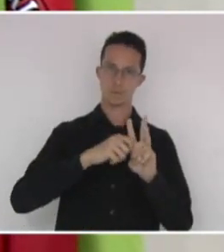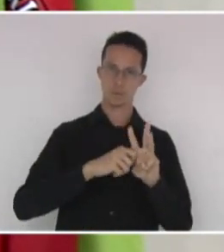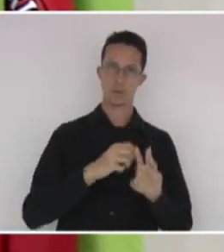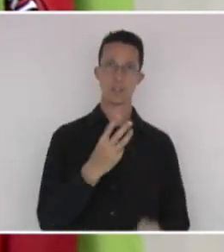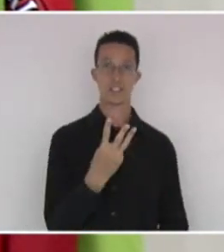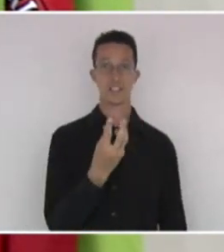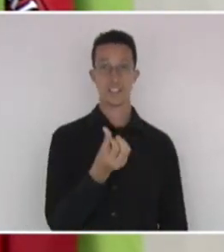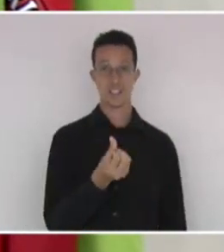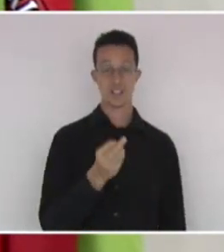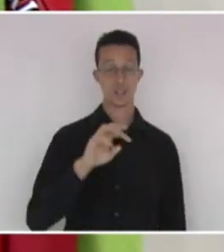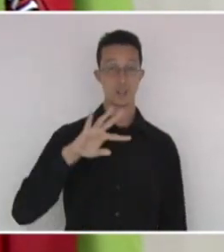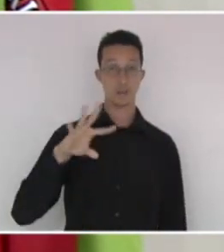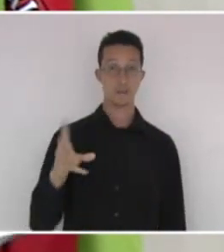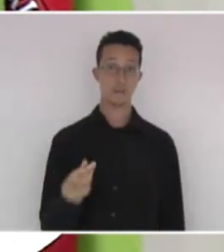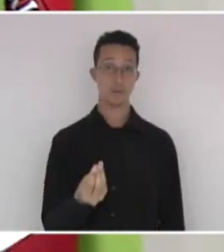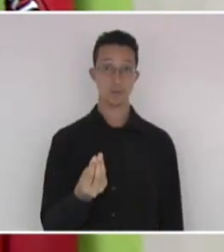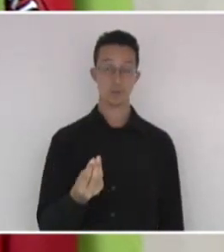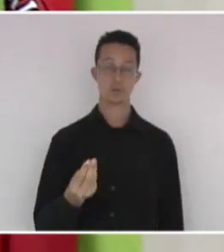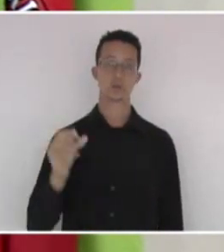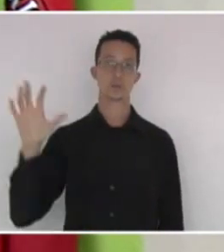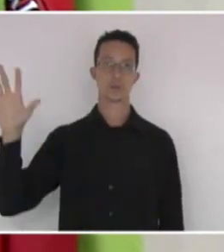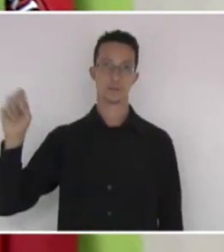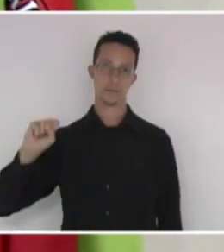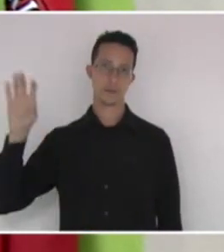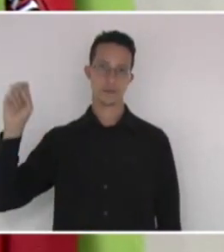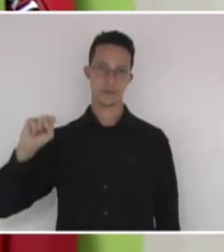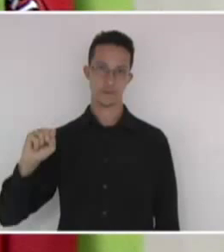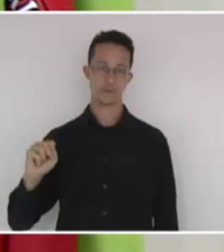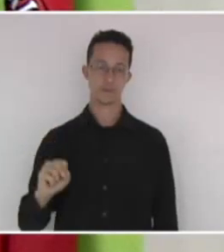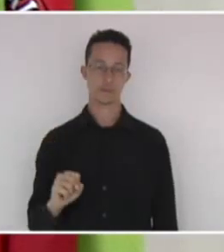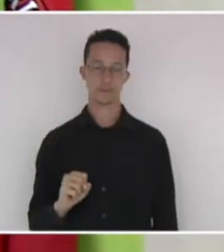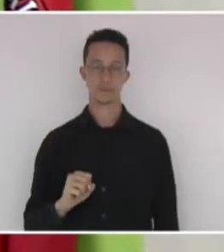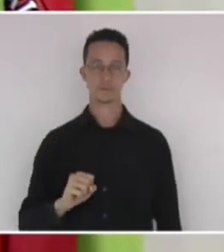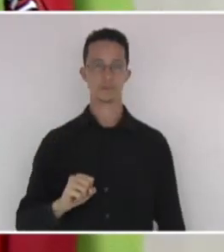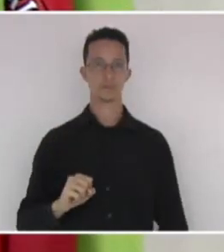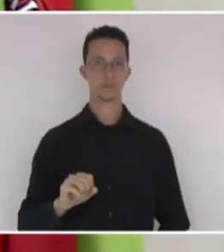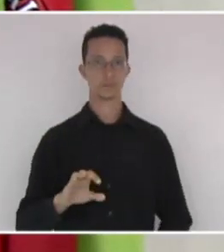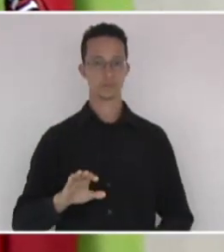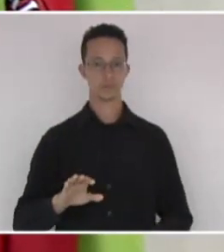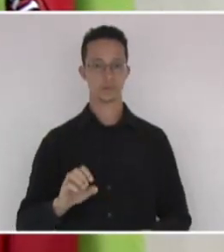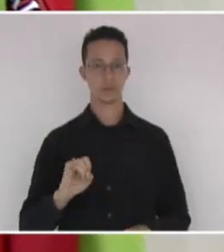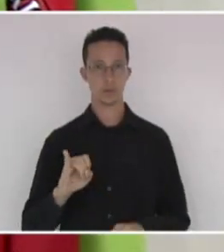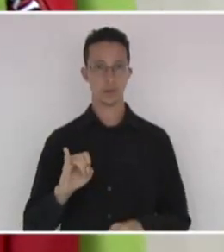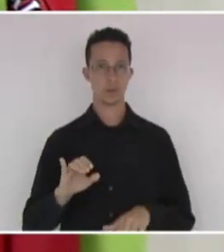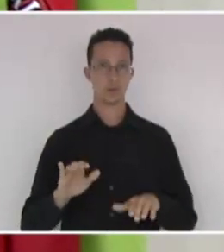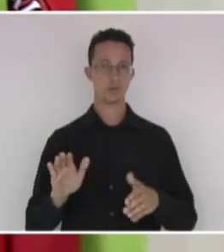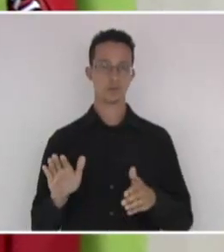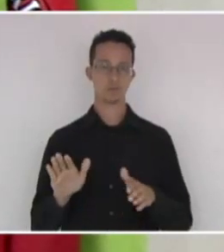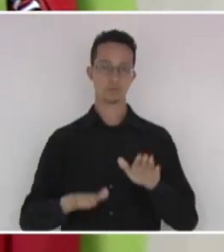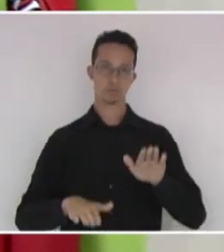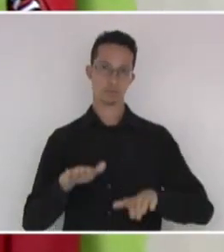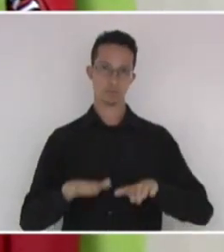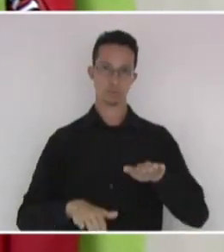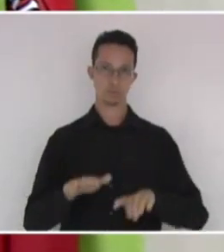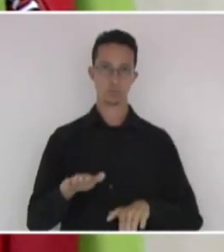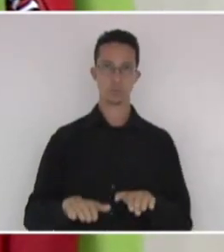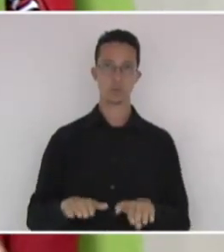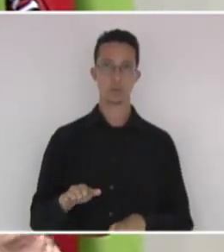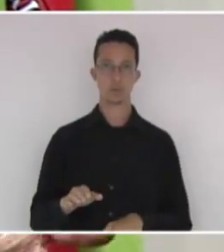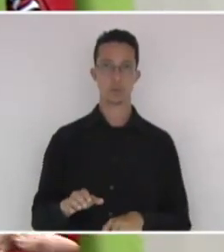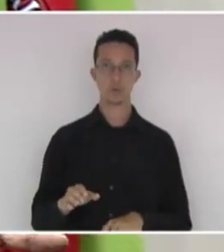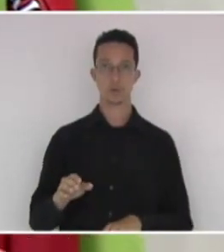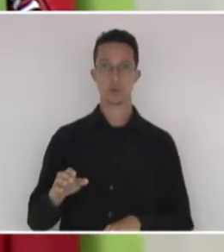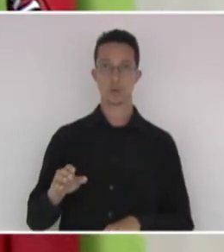de benefícios. Considerando uma média que cada benefício beneficia 3 pessoas,